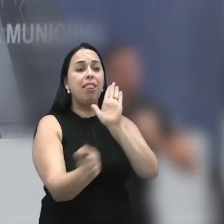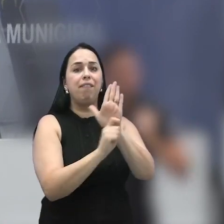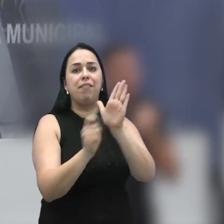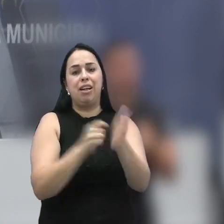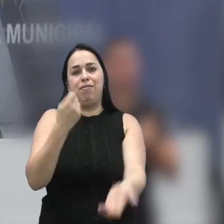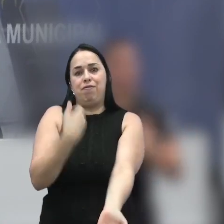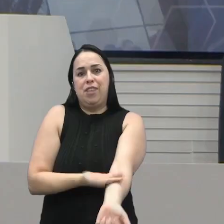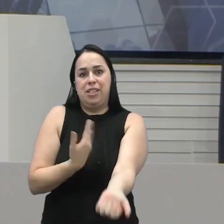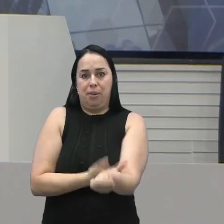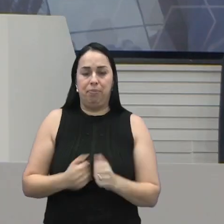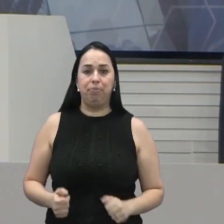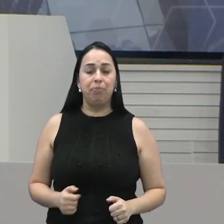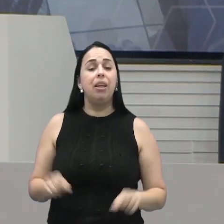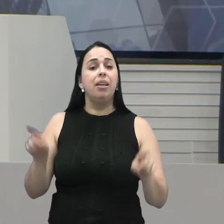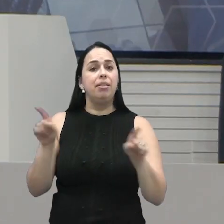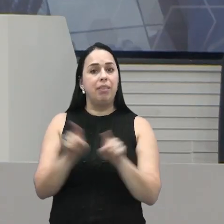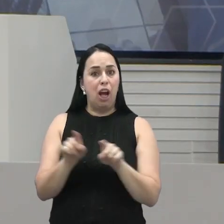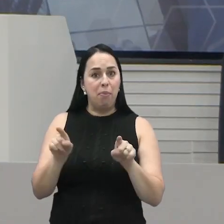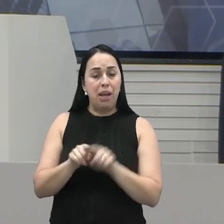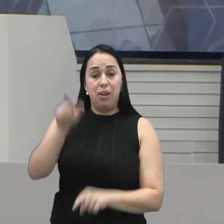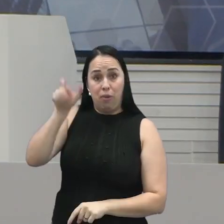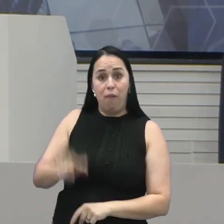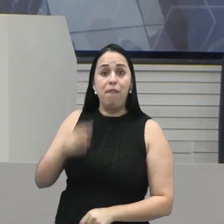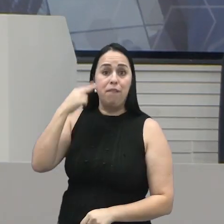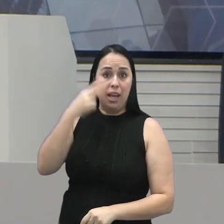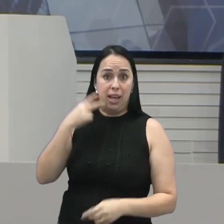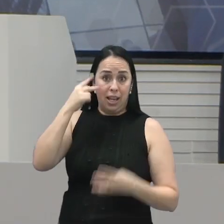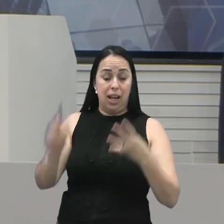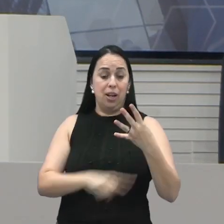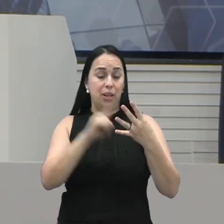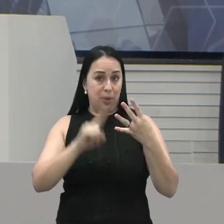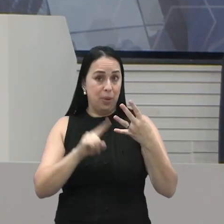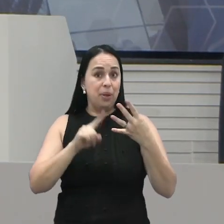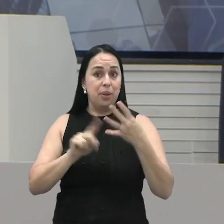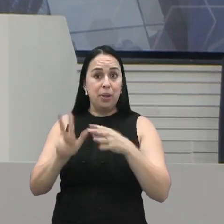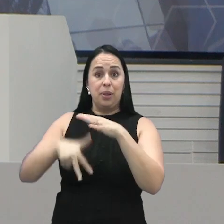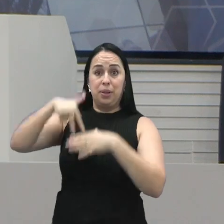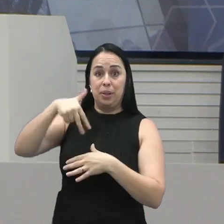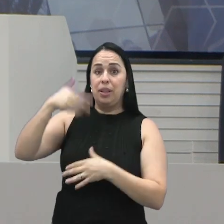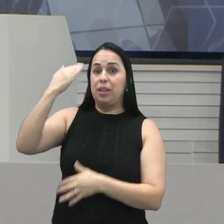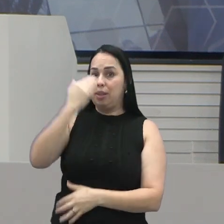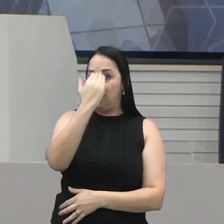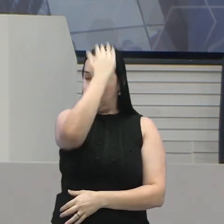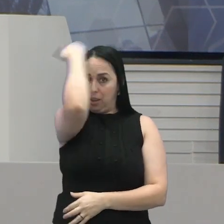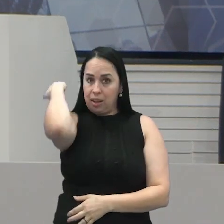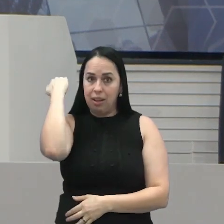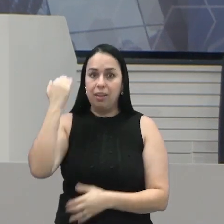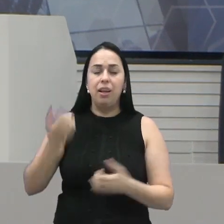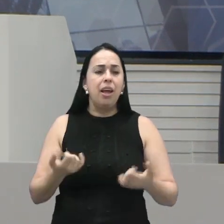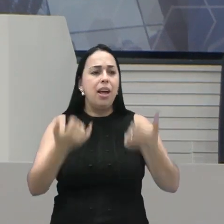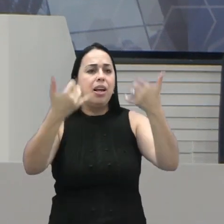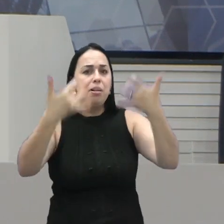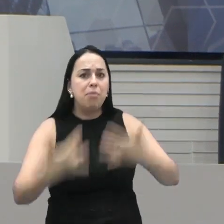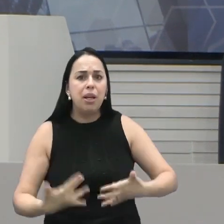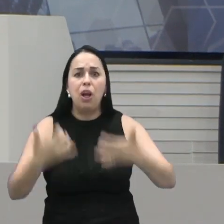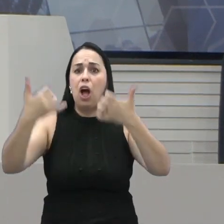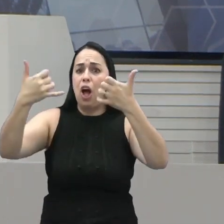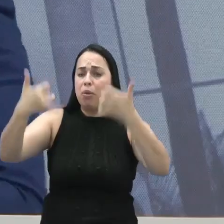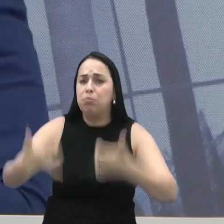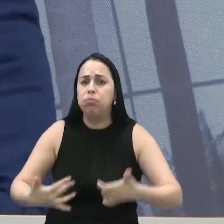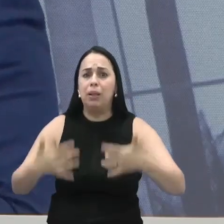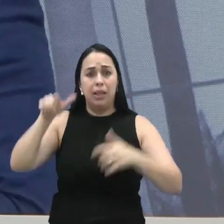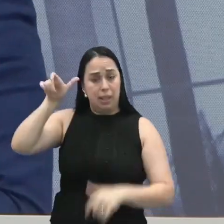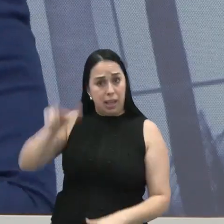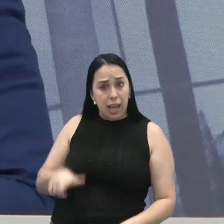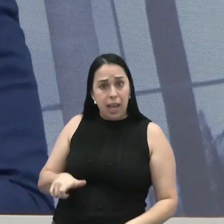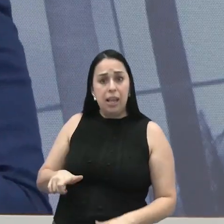em entorpecentes. E o discurso na tribuna, feito pelo vereador Cláudio Apolinário, serviu como prestação de contas à população.